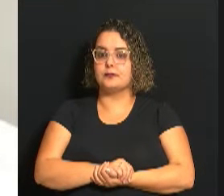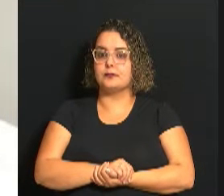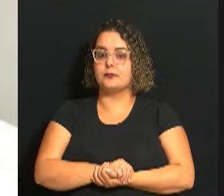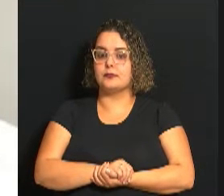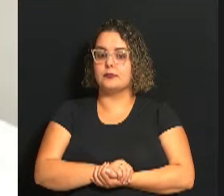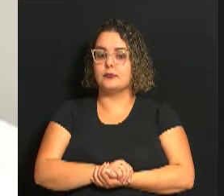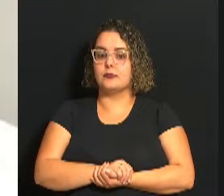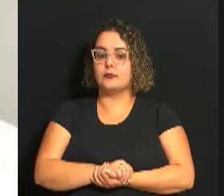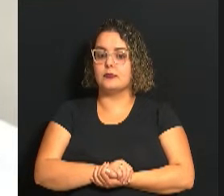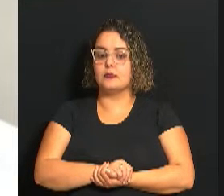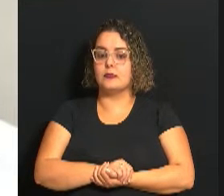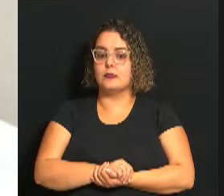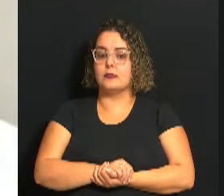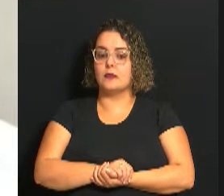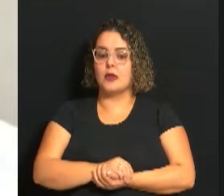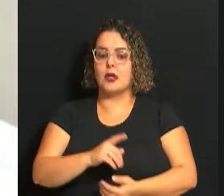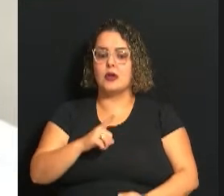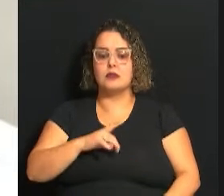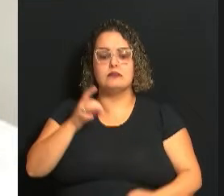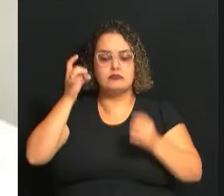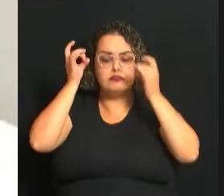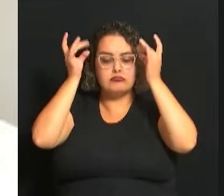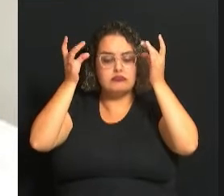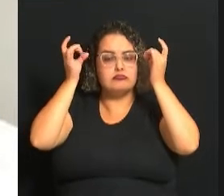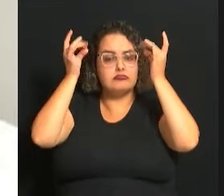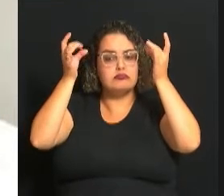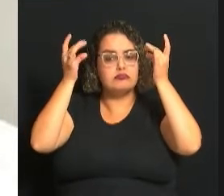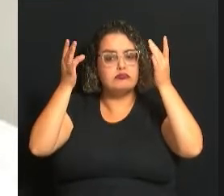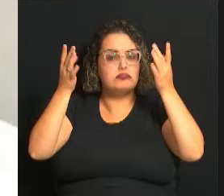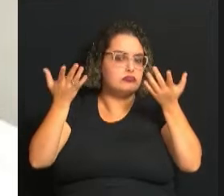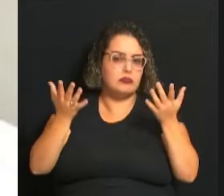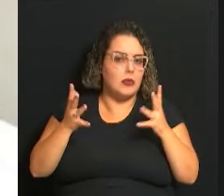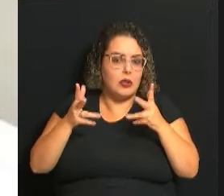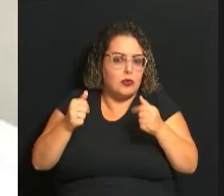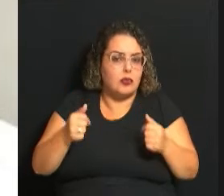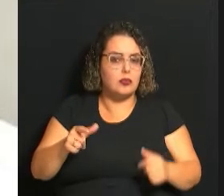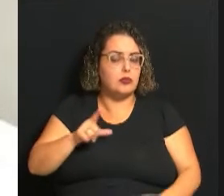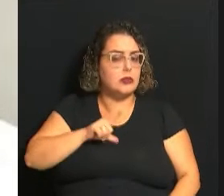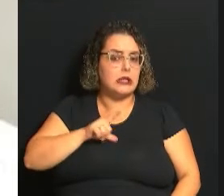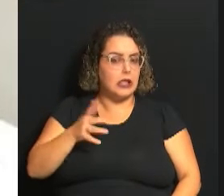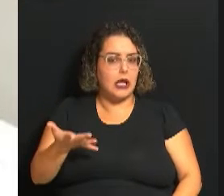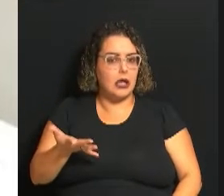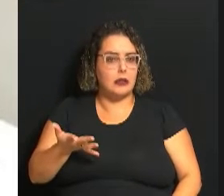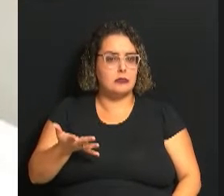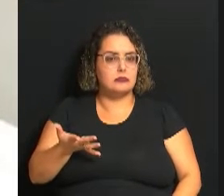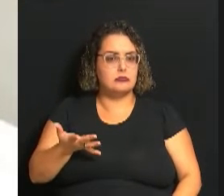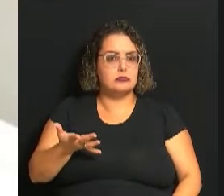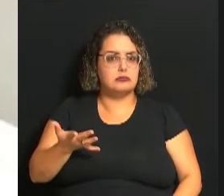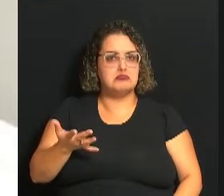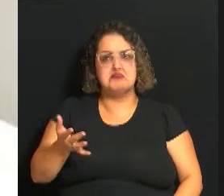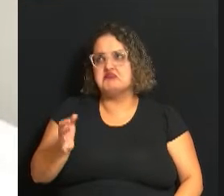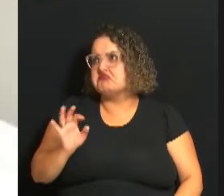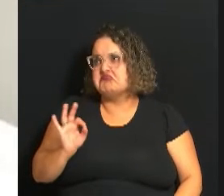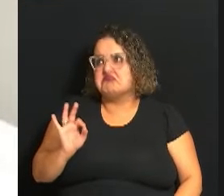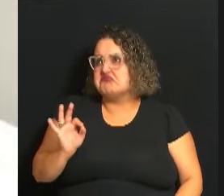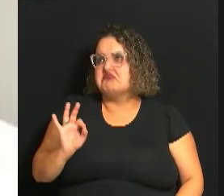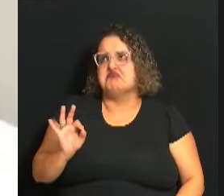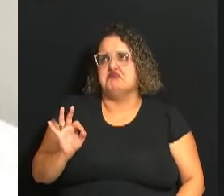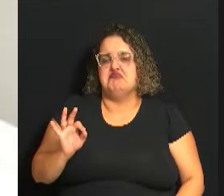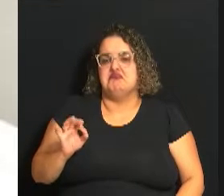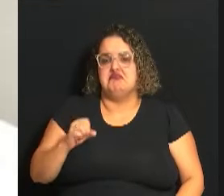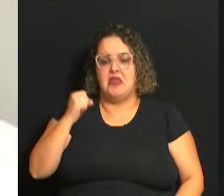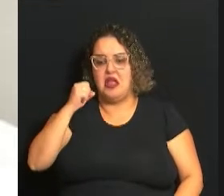Sim, eu acho que eu tinha dor de cabeça como qualquer outra pessoa tinha, que todo mundo tem, né? E não era nada assim agressivo. Na época